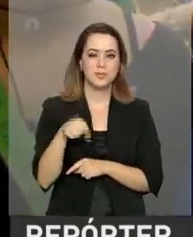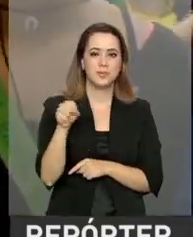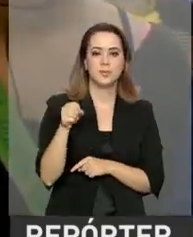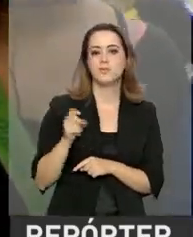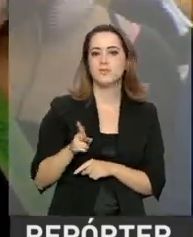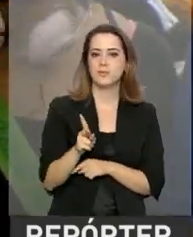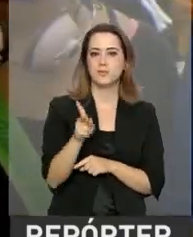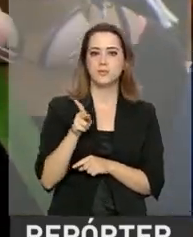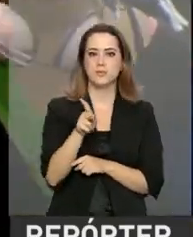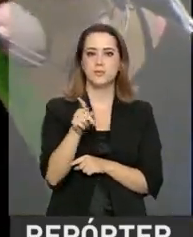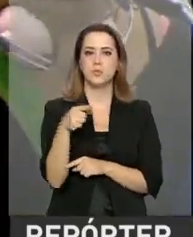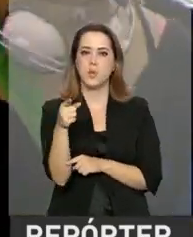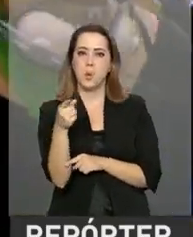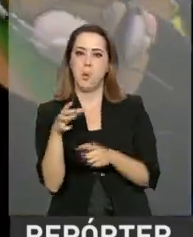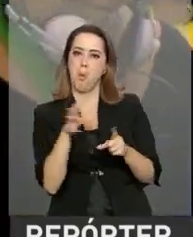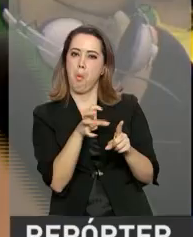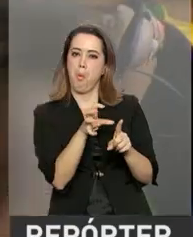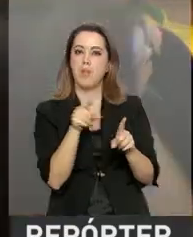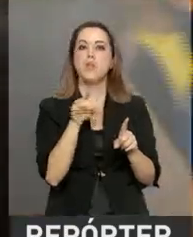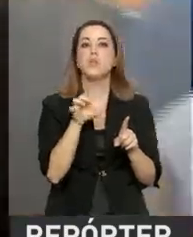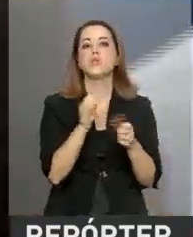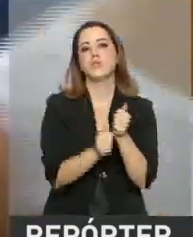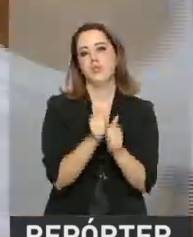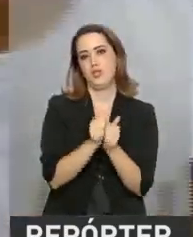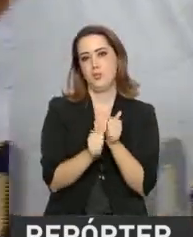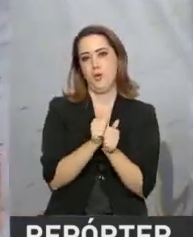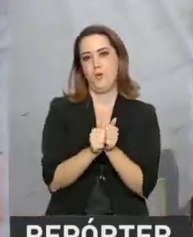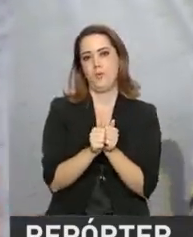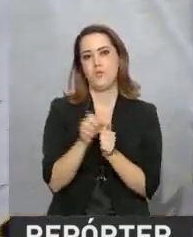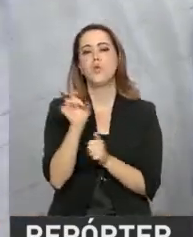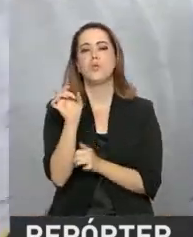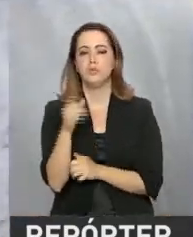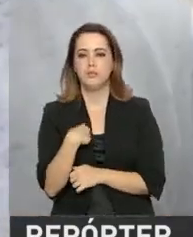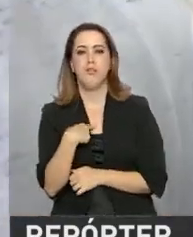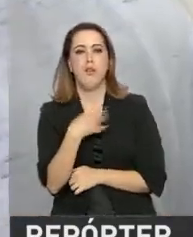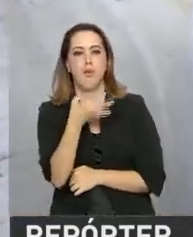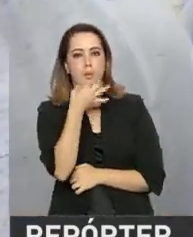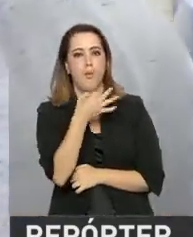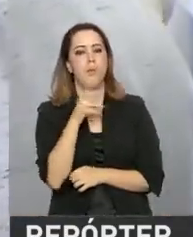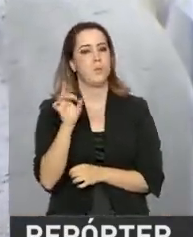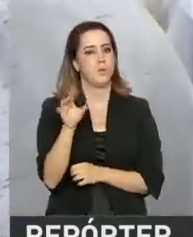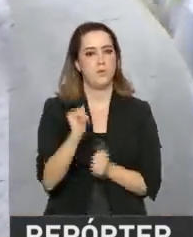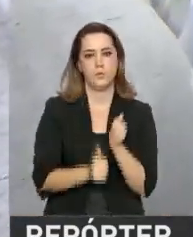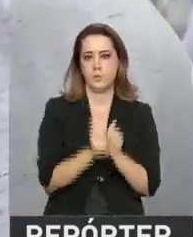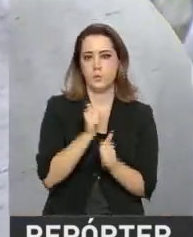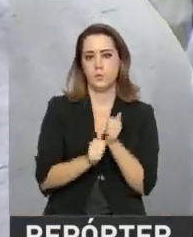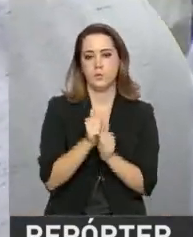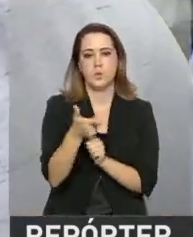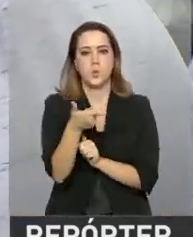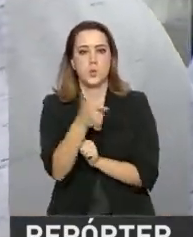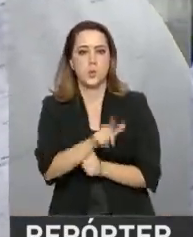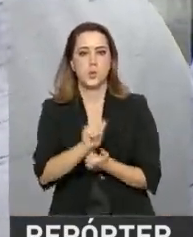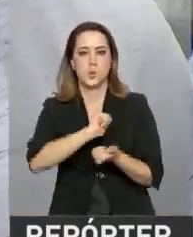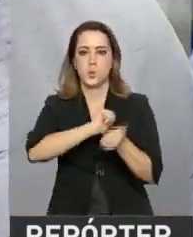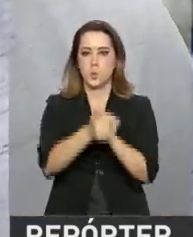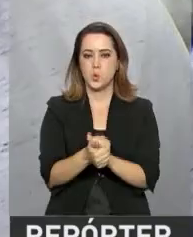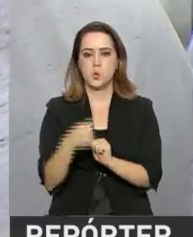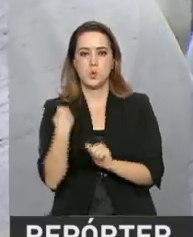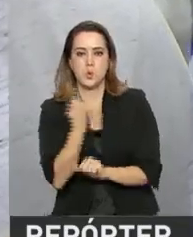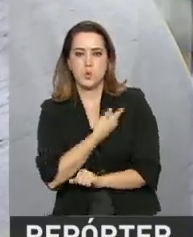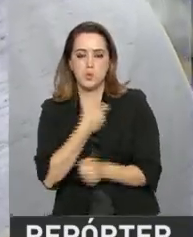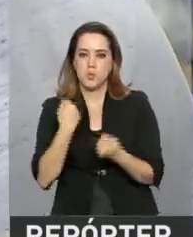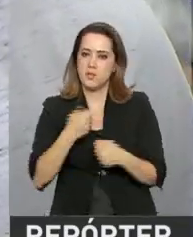problema nenhum, não. Quer dizer que essa rivalidade é só no futebol? É, eu acho que essa rivalidade fica mais no futebol, né? Nos outros esportes, a gente tem que ser mais amigo e